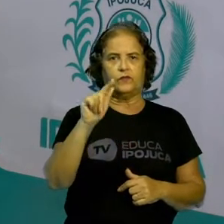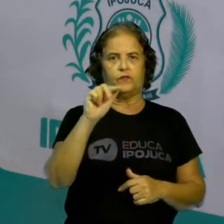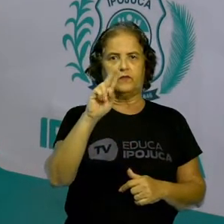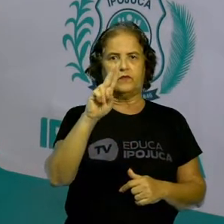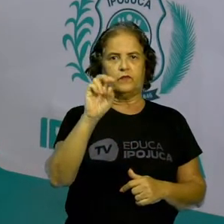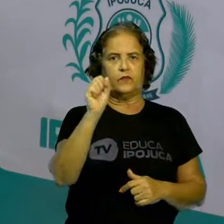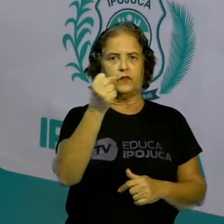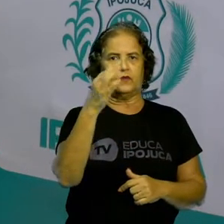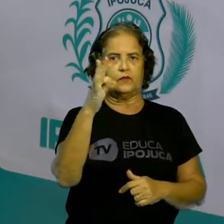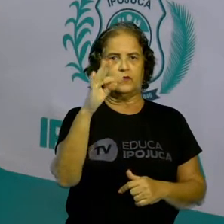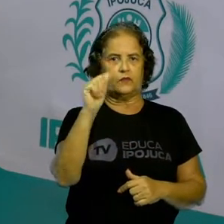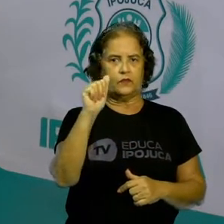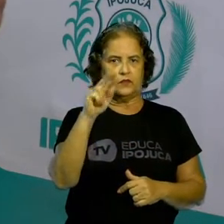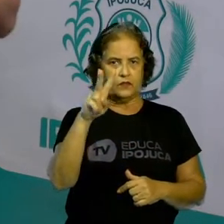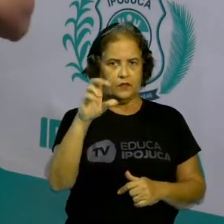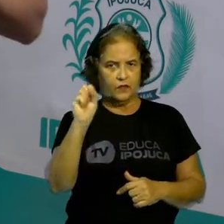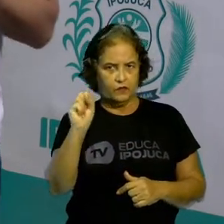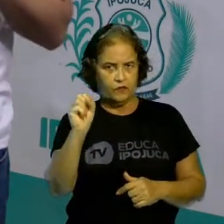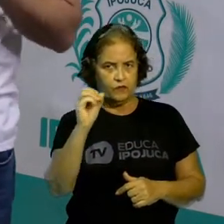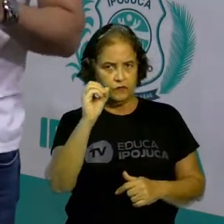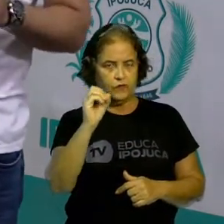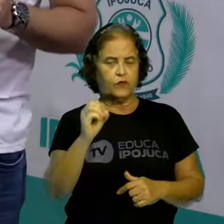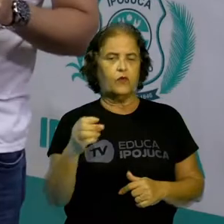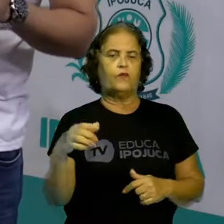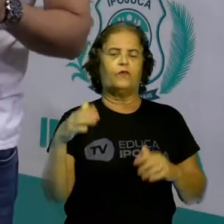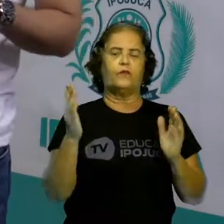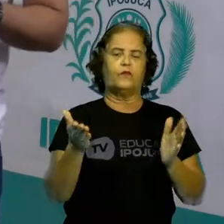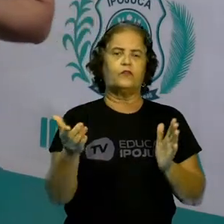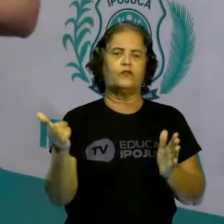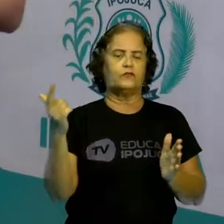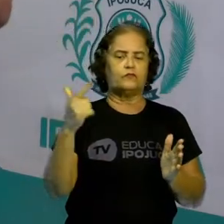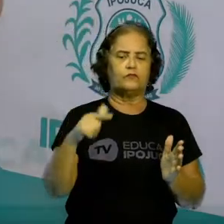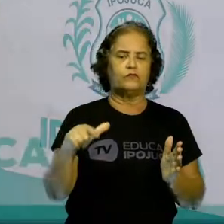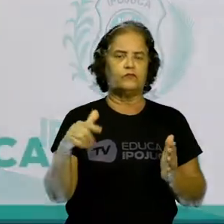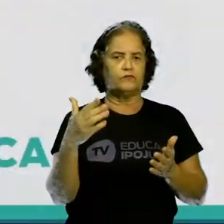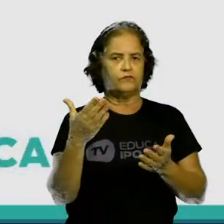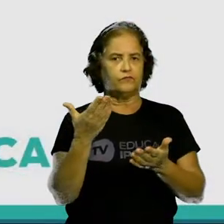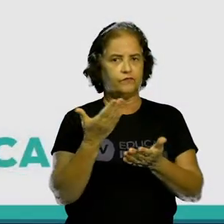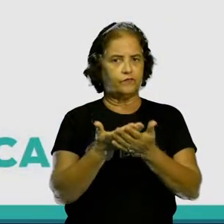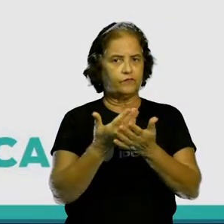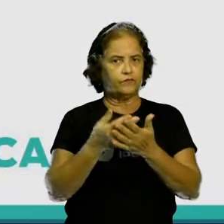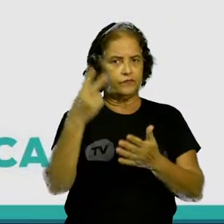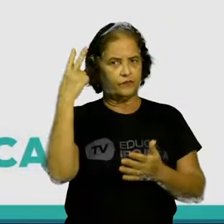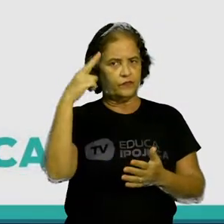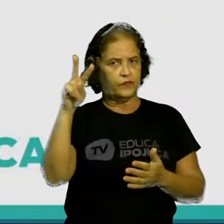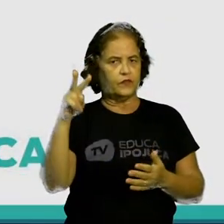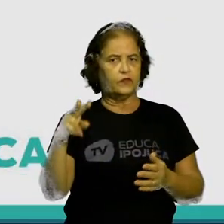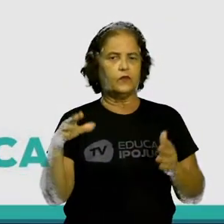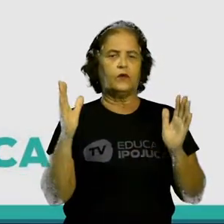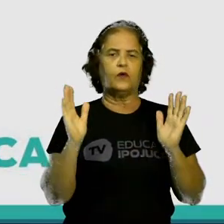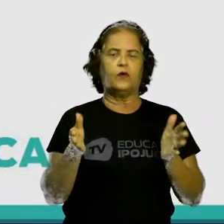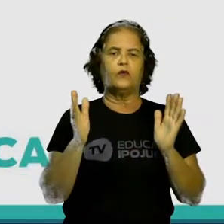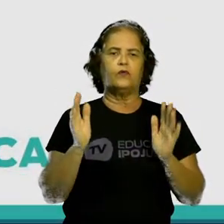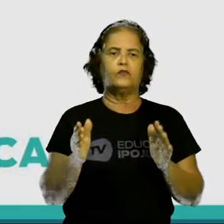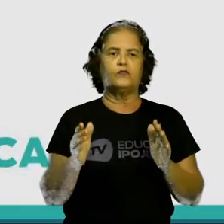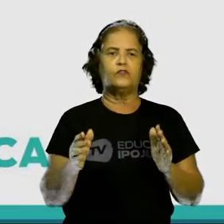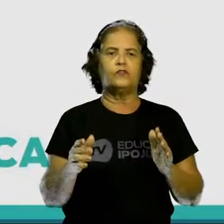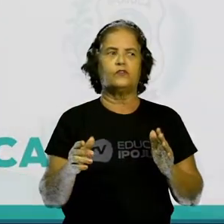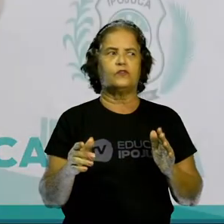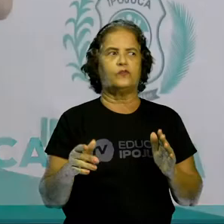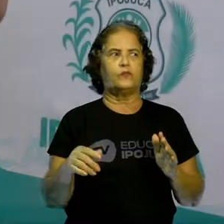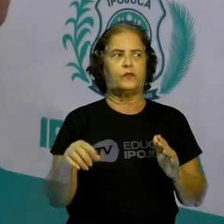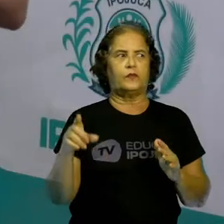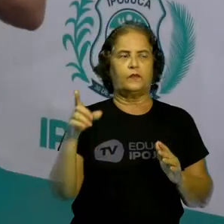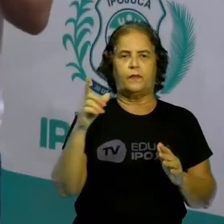vamos retomar então com as nossas aulas de história. E hoje nós vamos falar sobre a República Velha, não